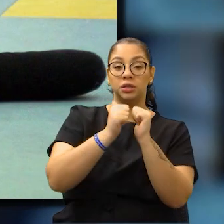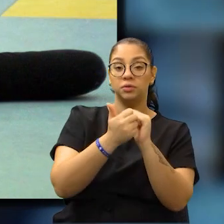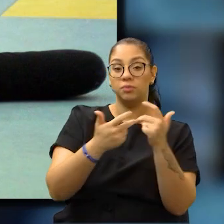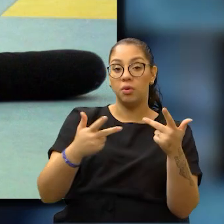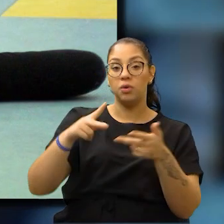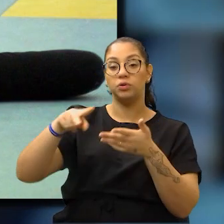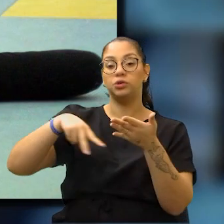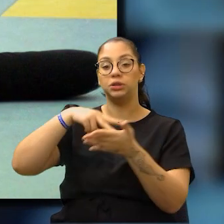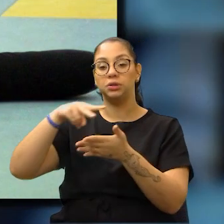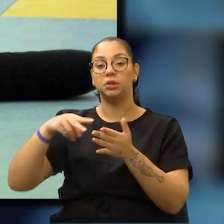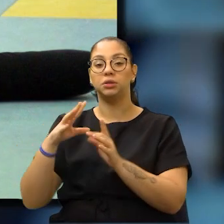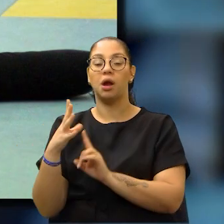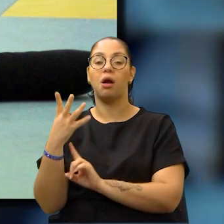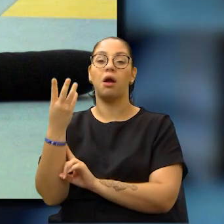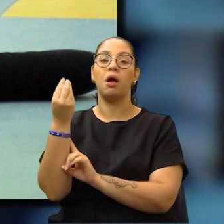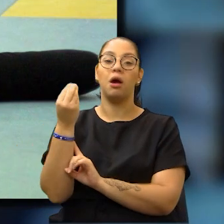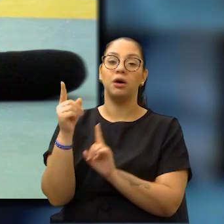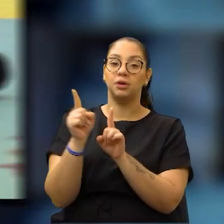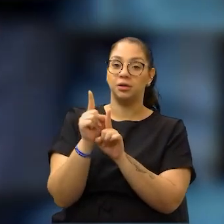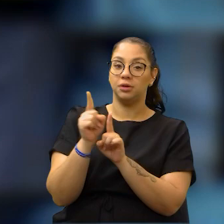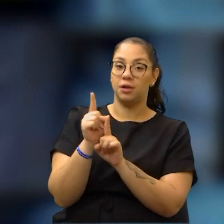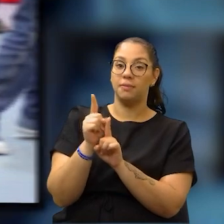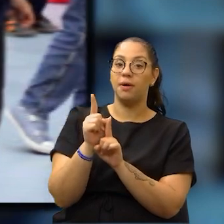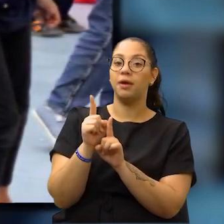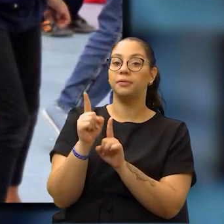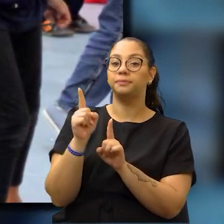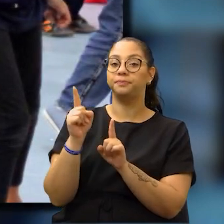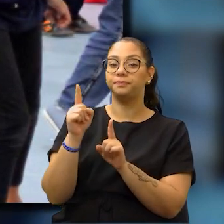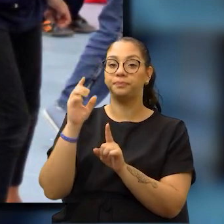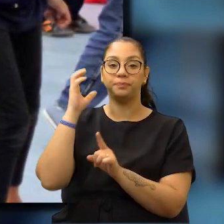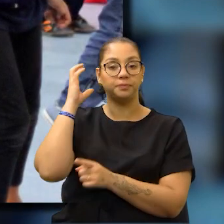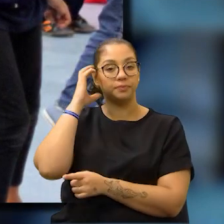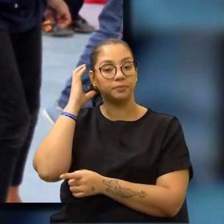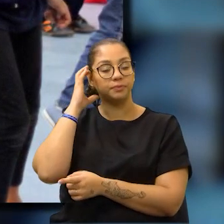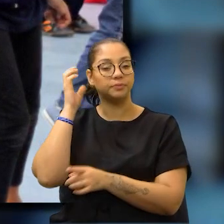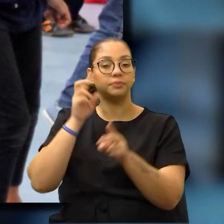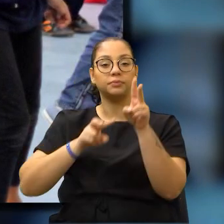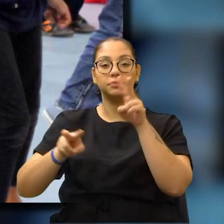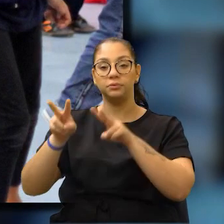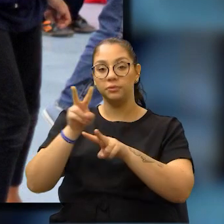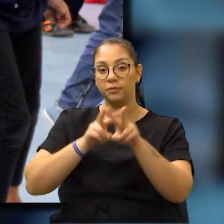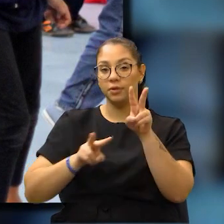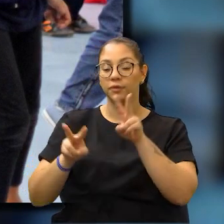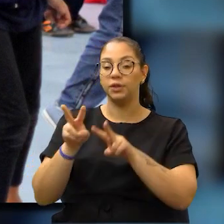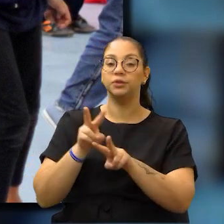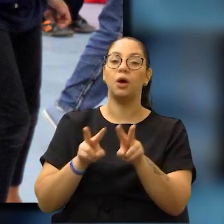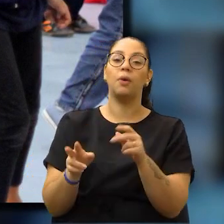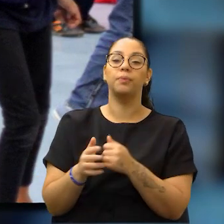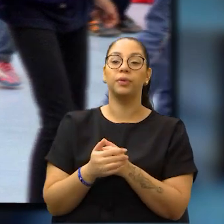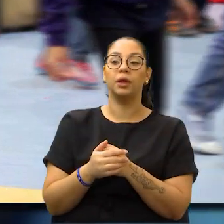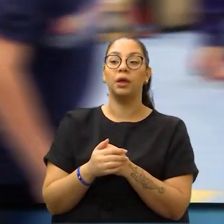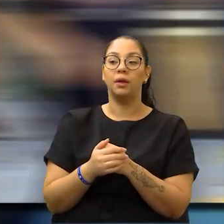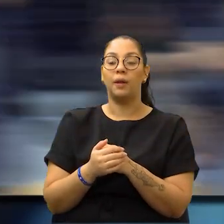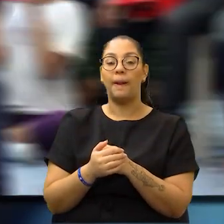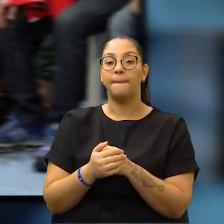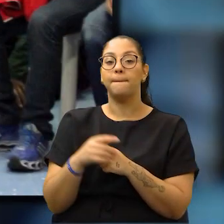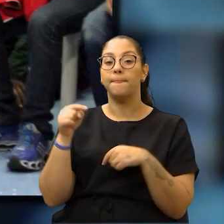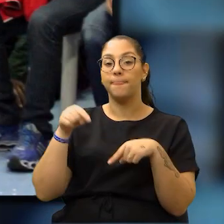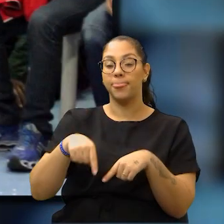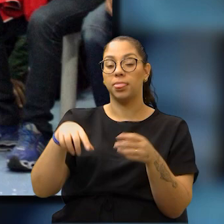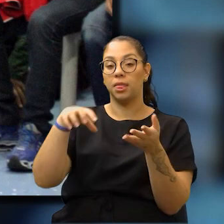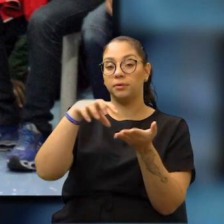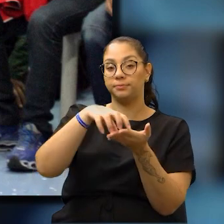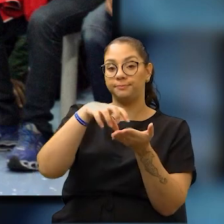esporte, tem dança, tem artes, tem audiovisual. A gente tem um trabalho muito importante com